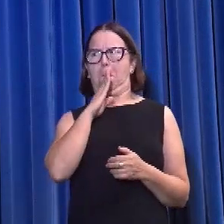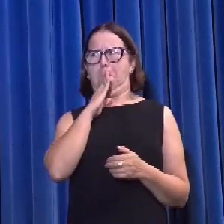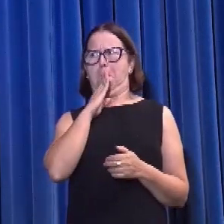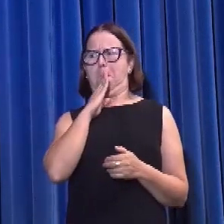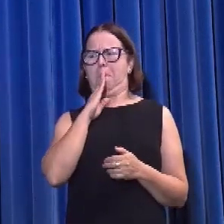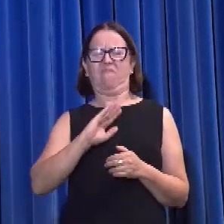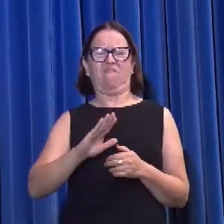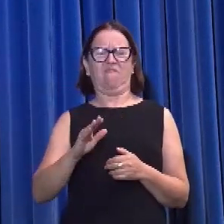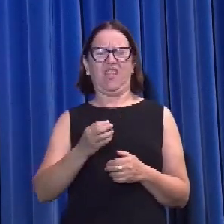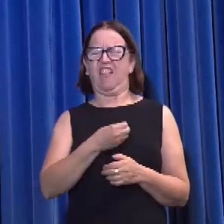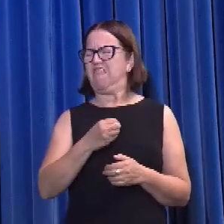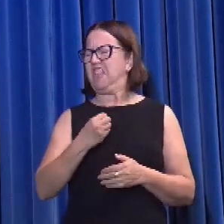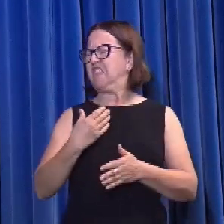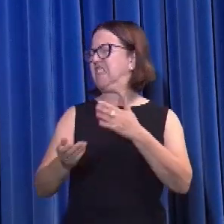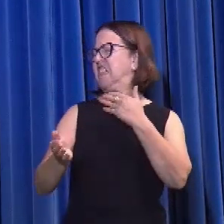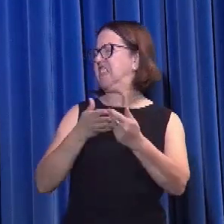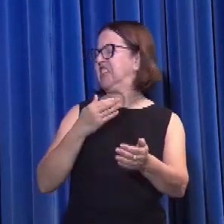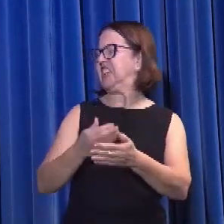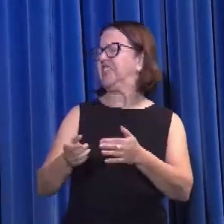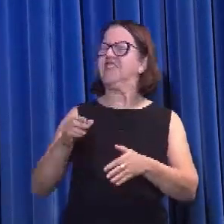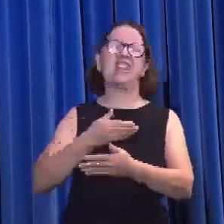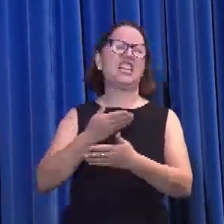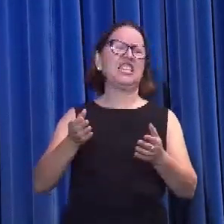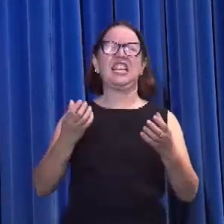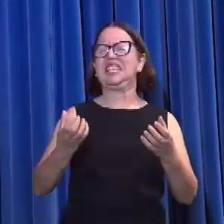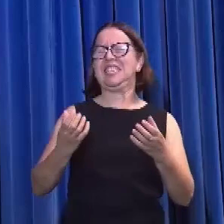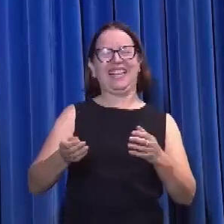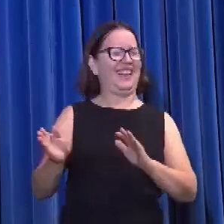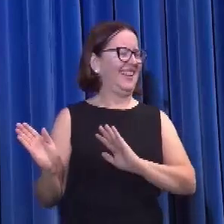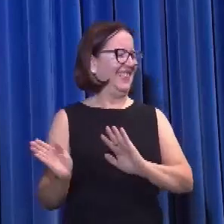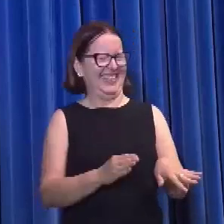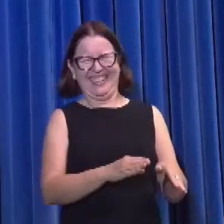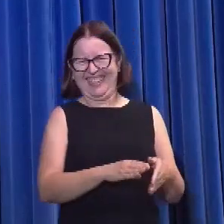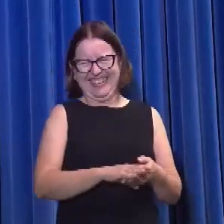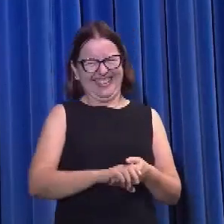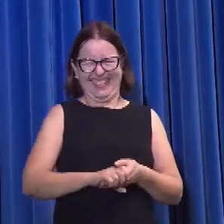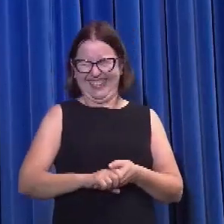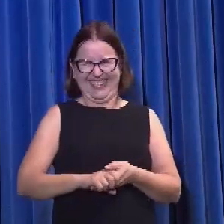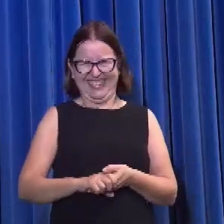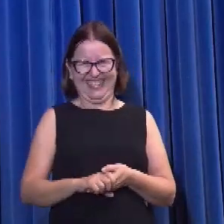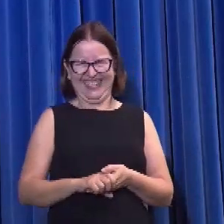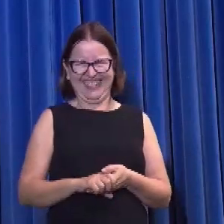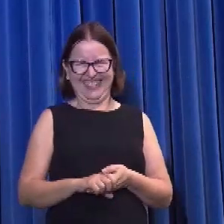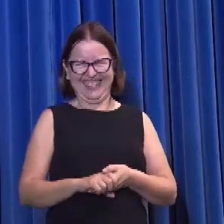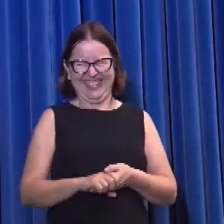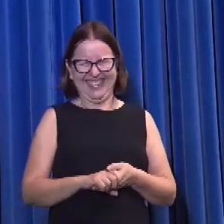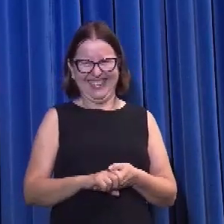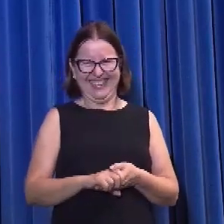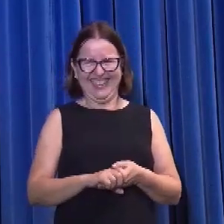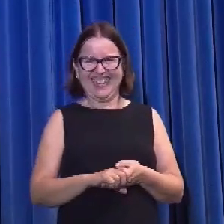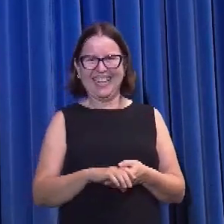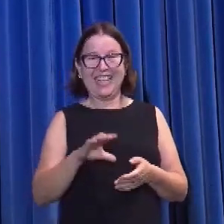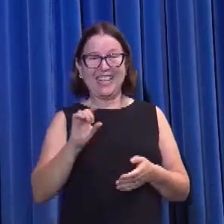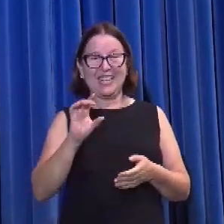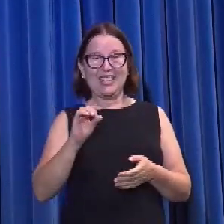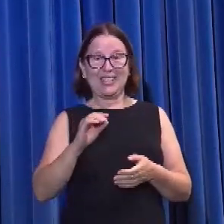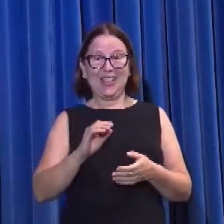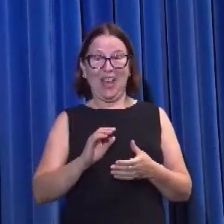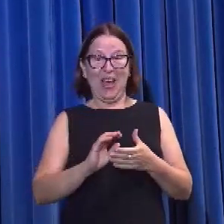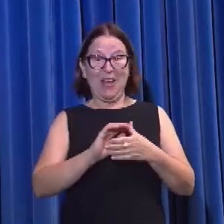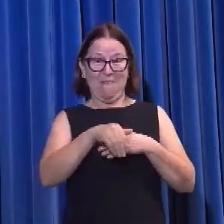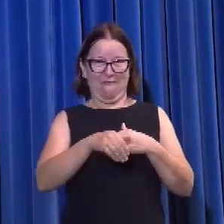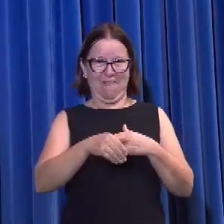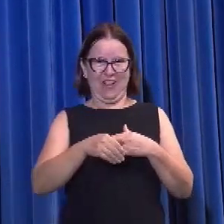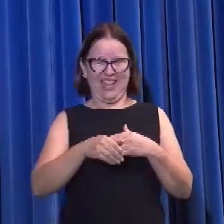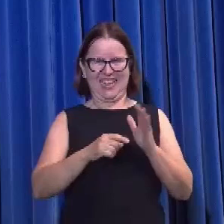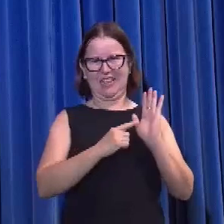Vivam a vida do jeito que vocês quiserem. Pronto. É assim que é a santificação daqueles